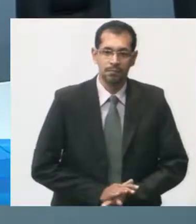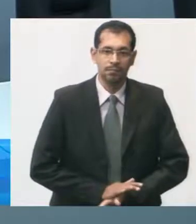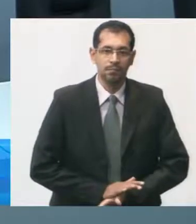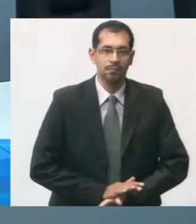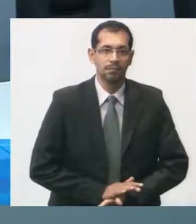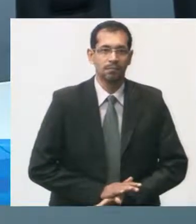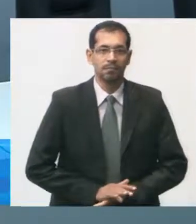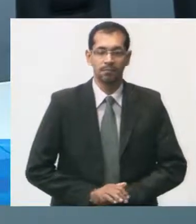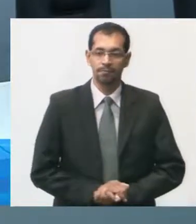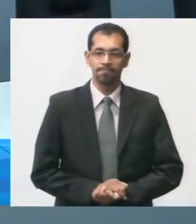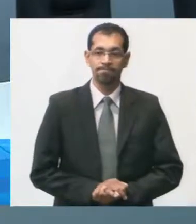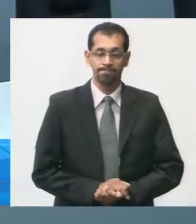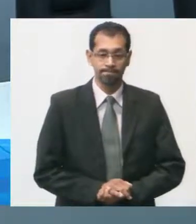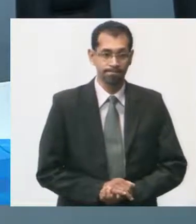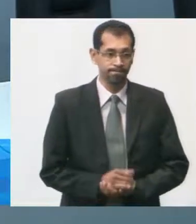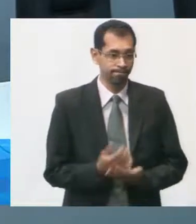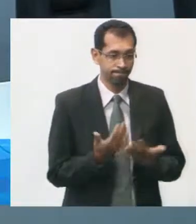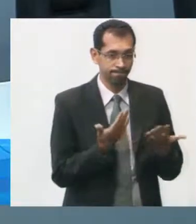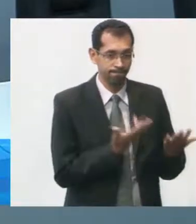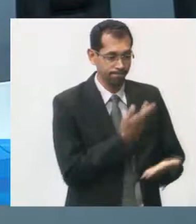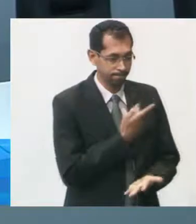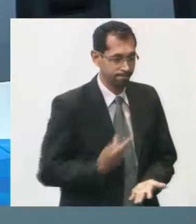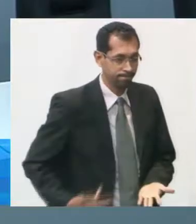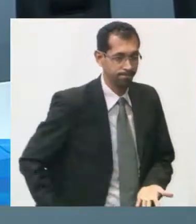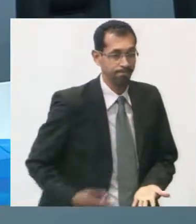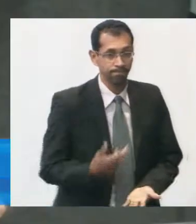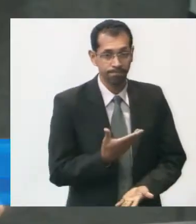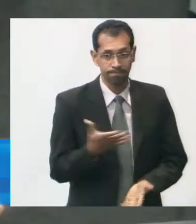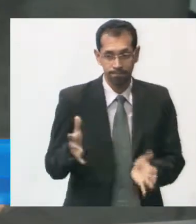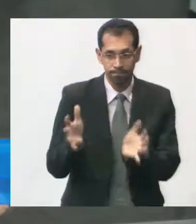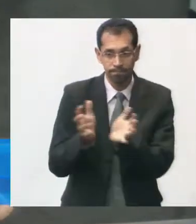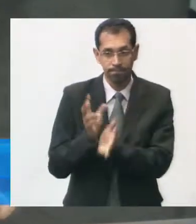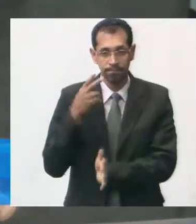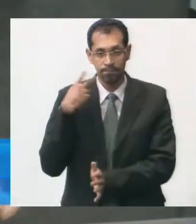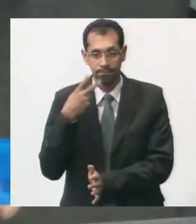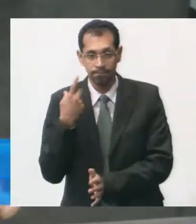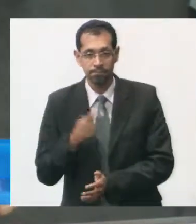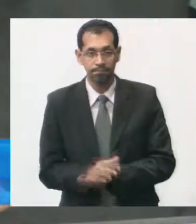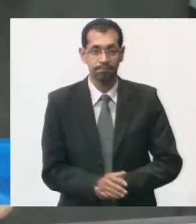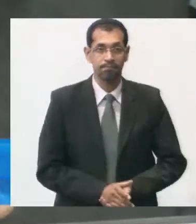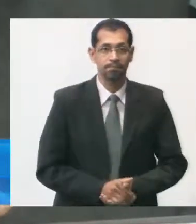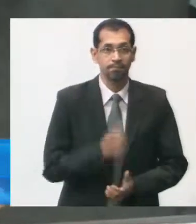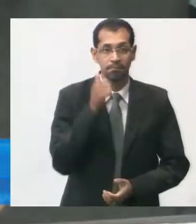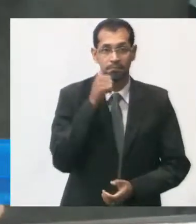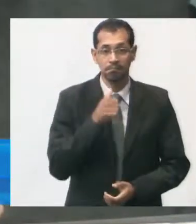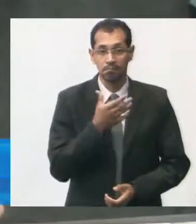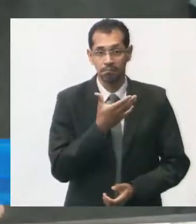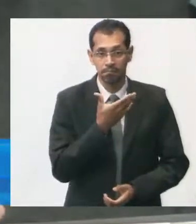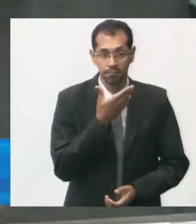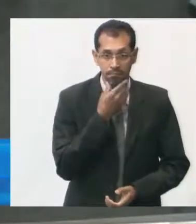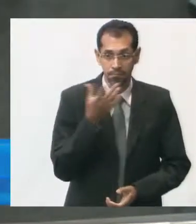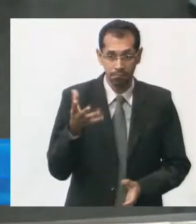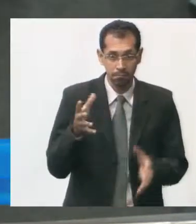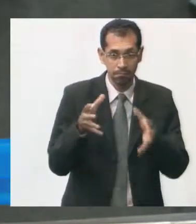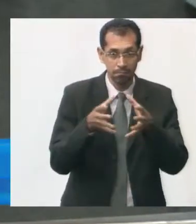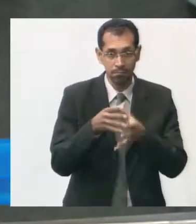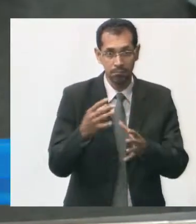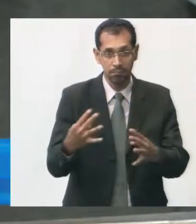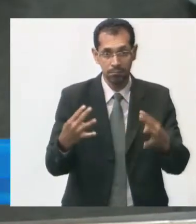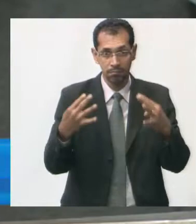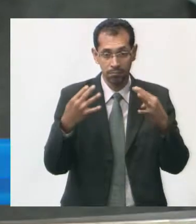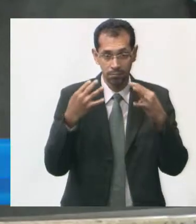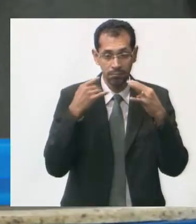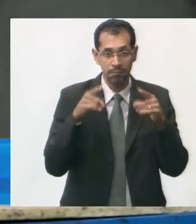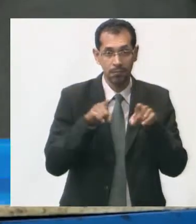Senhor presidente, senhores vereadores, senhoras e senhores que nos acompanham aqui na Câmara e pela TV